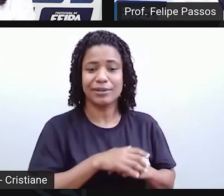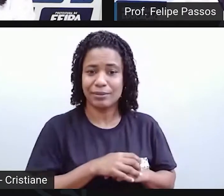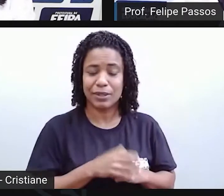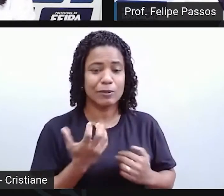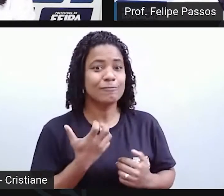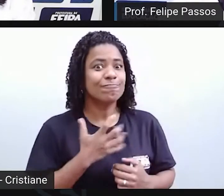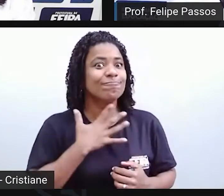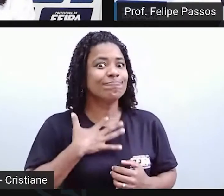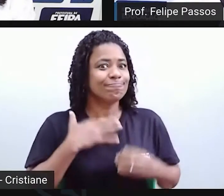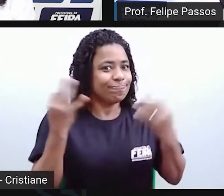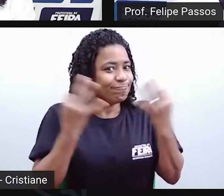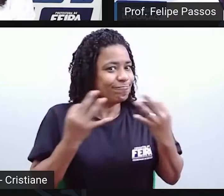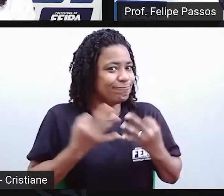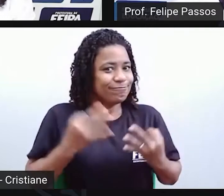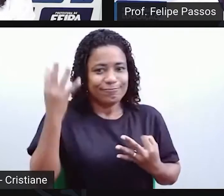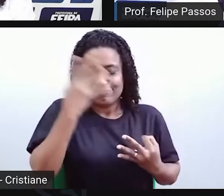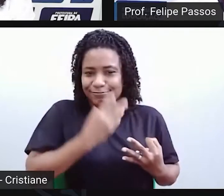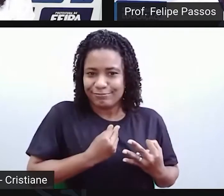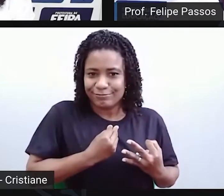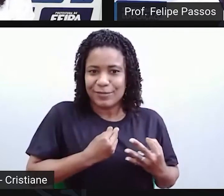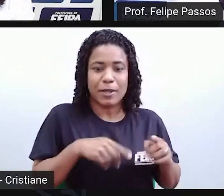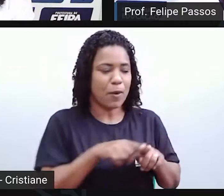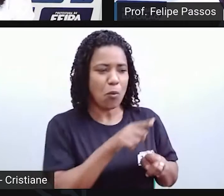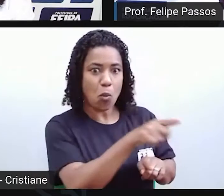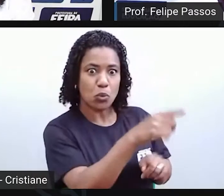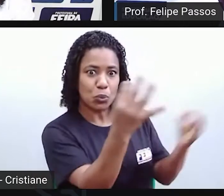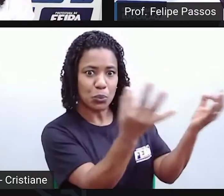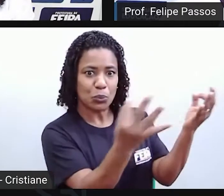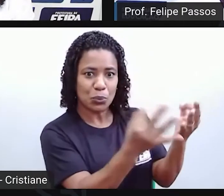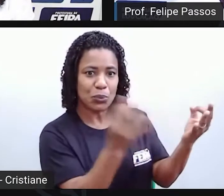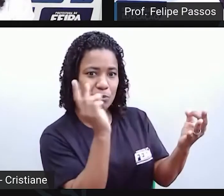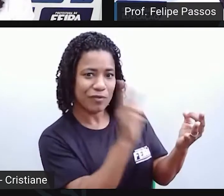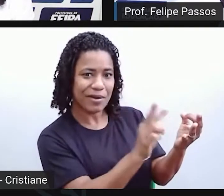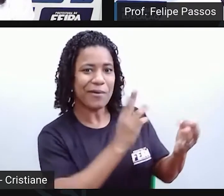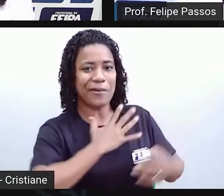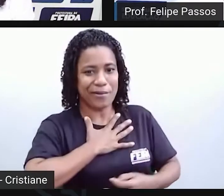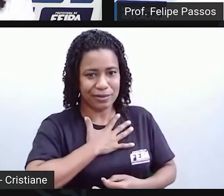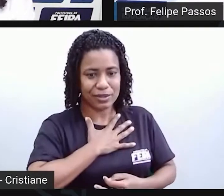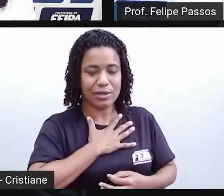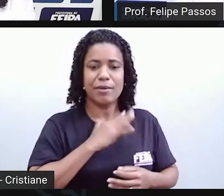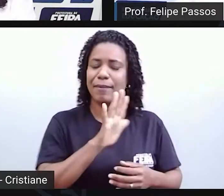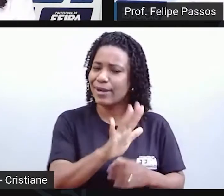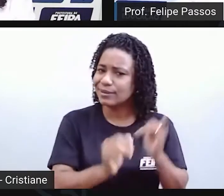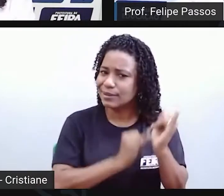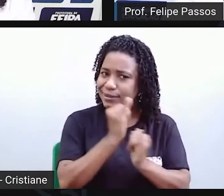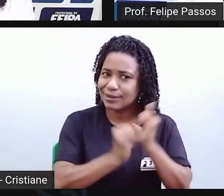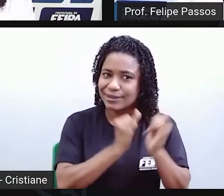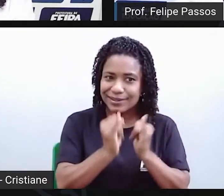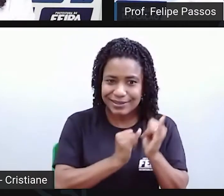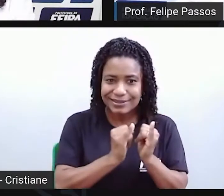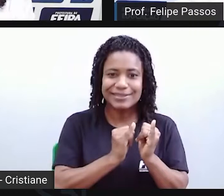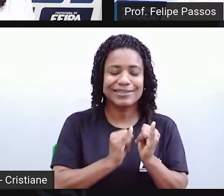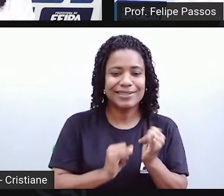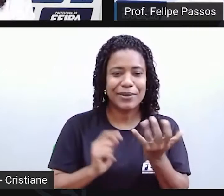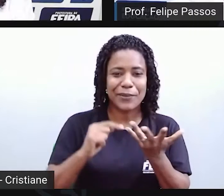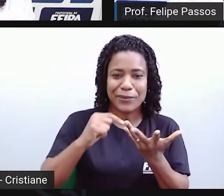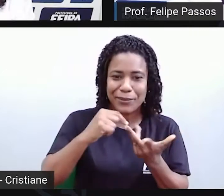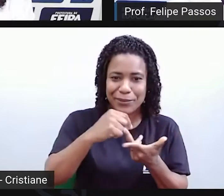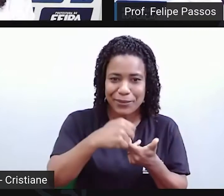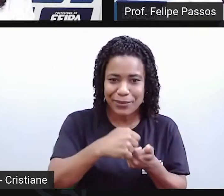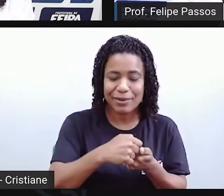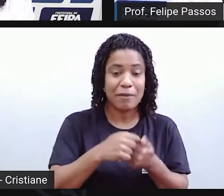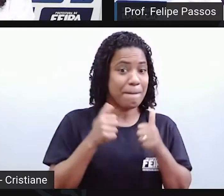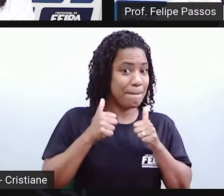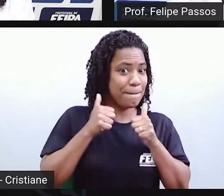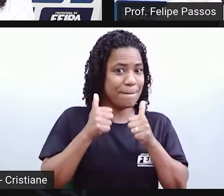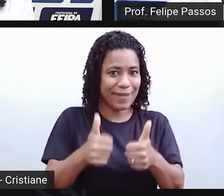Mas ela também, na minha visão, não sei se você concorda comigo, ela tem alguns pontos positivos, como, por exemplo, quando grupos